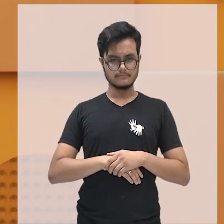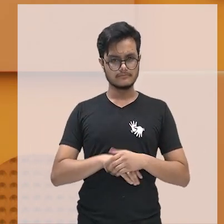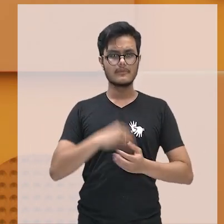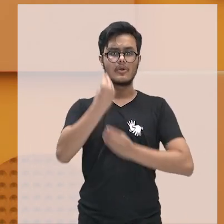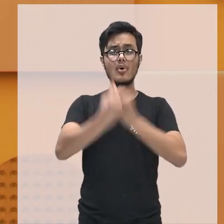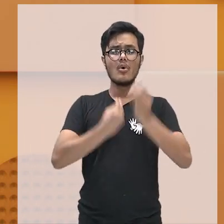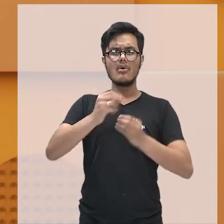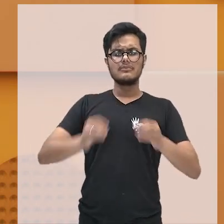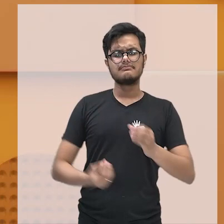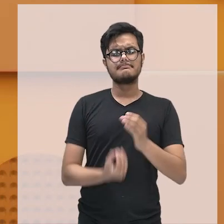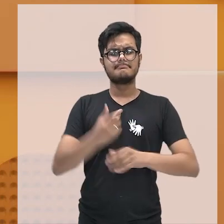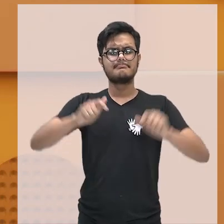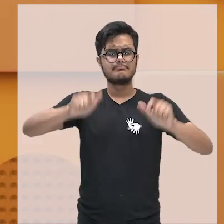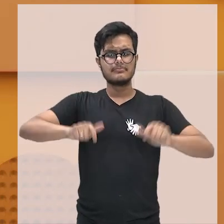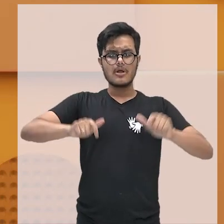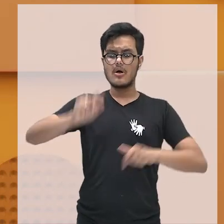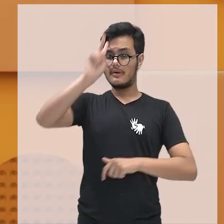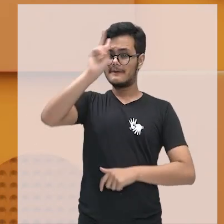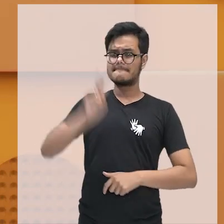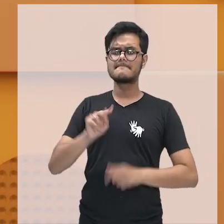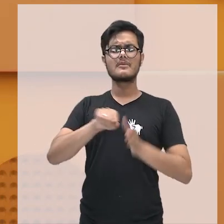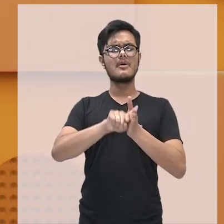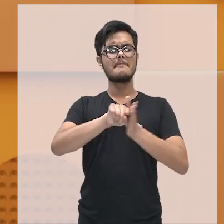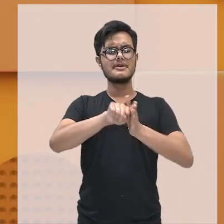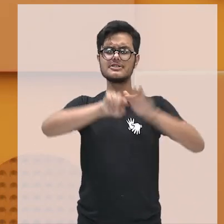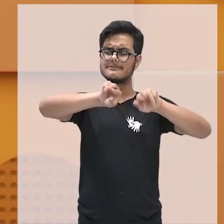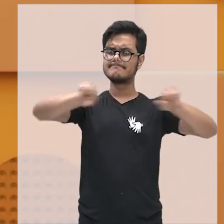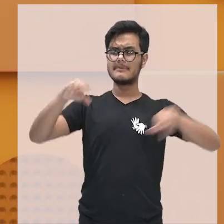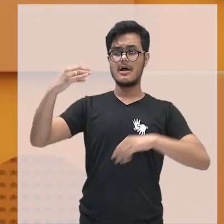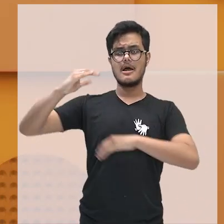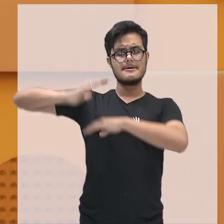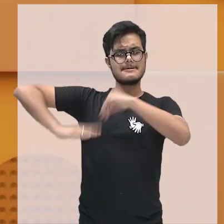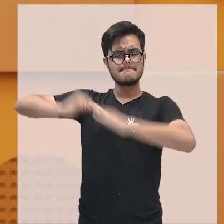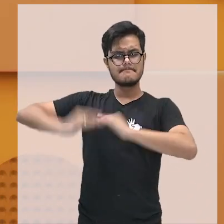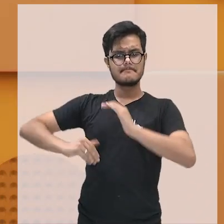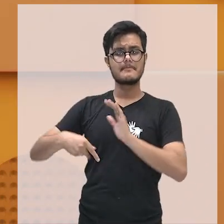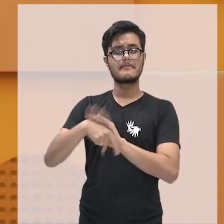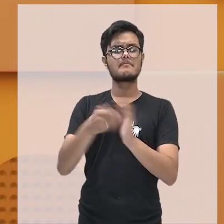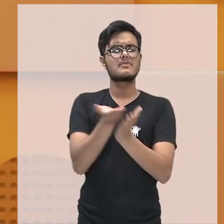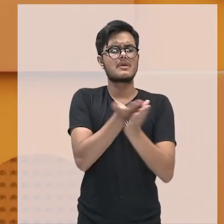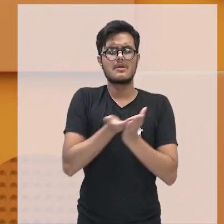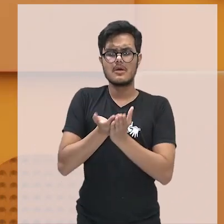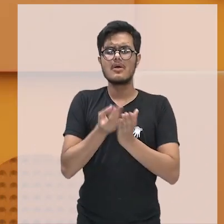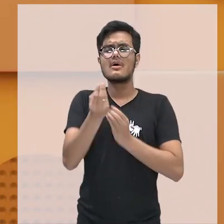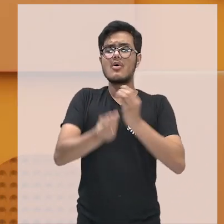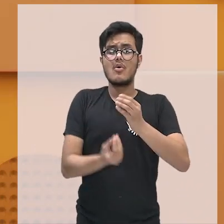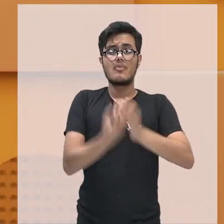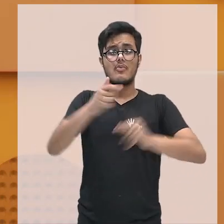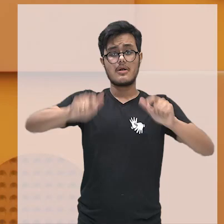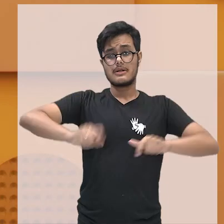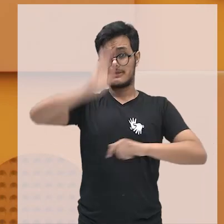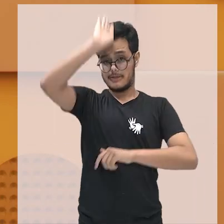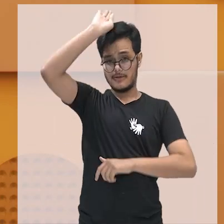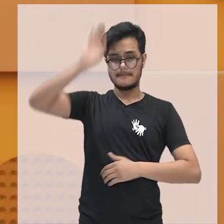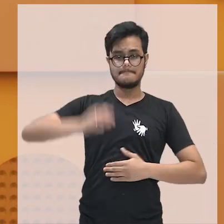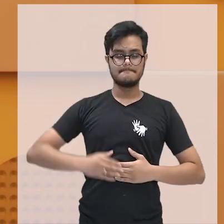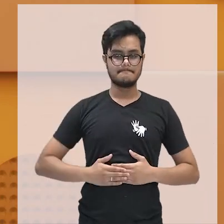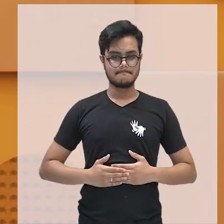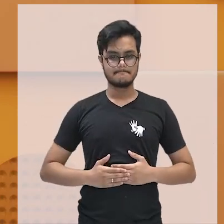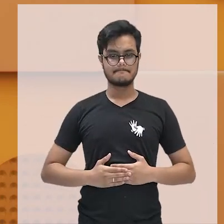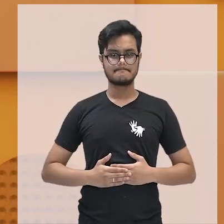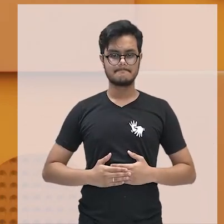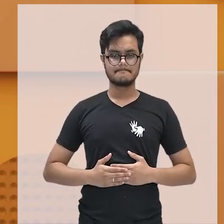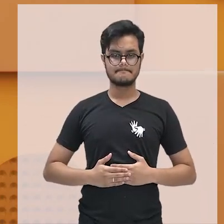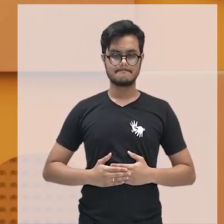histórica tá através das pesquisas que foram feitas através dos estudos como Roma teria surgido tá a